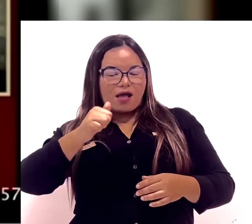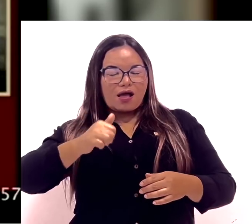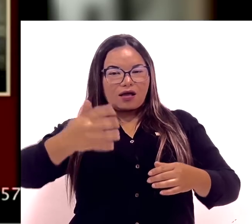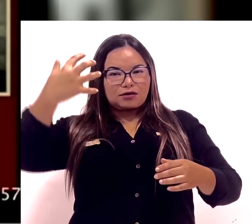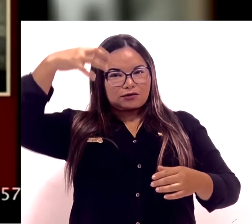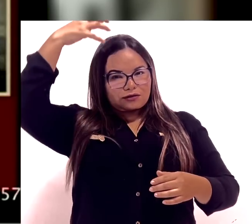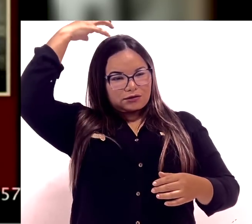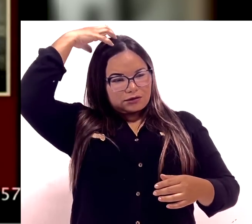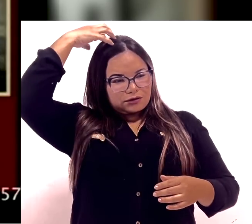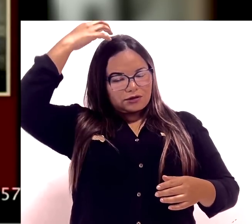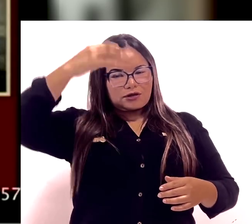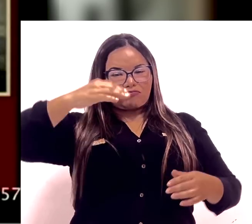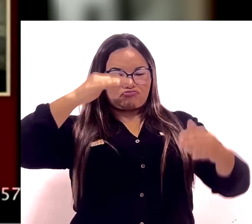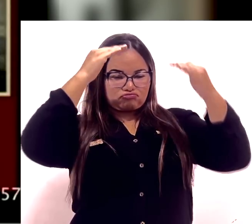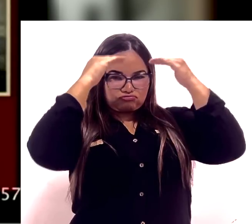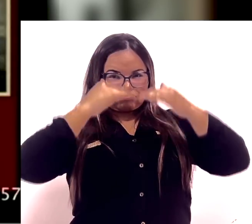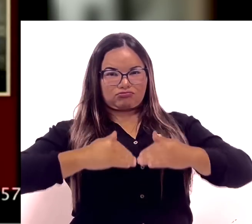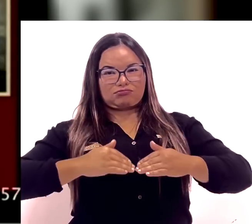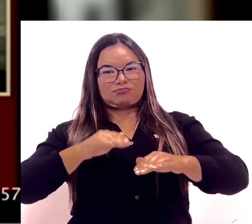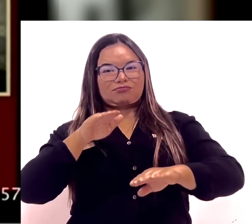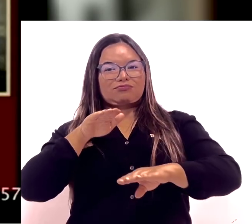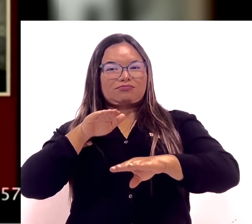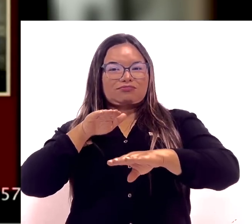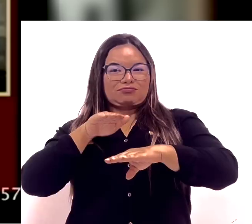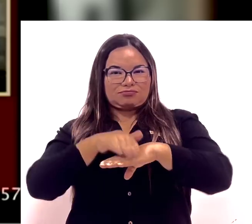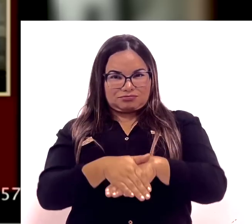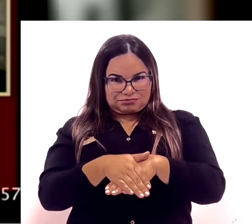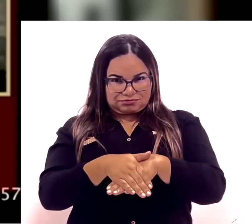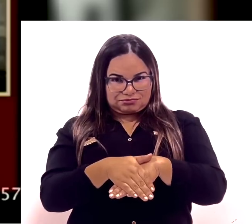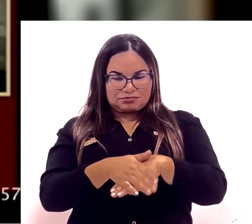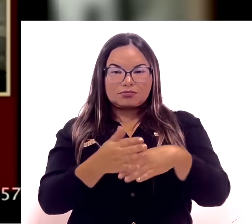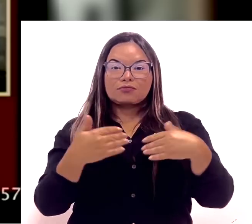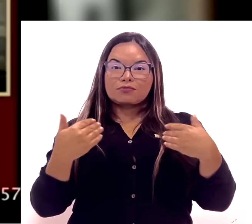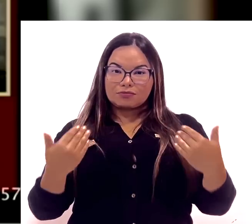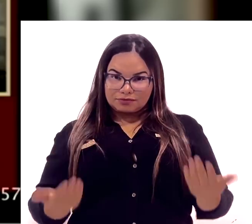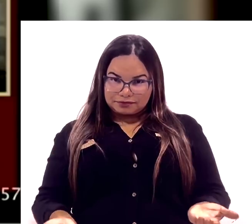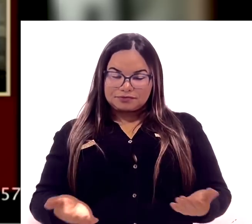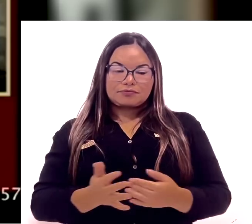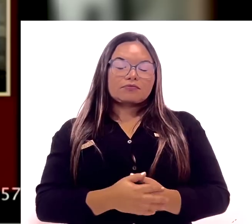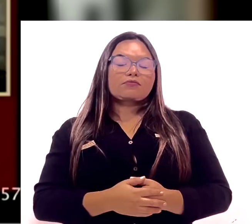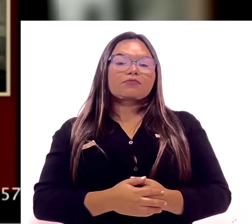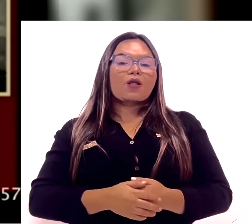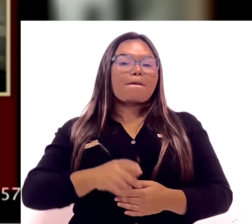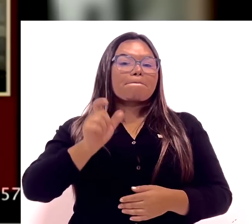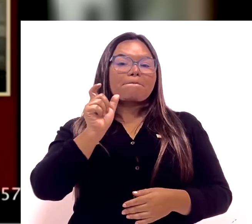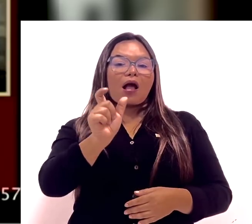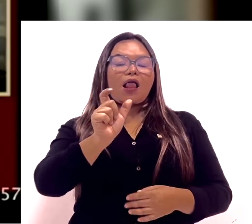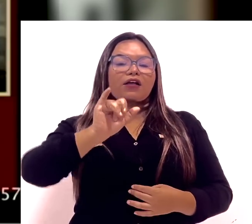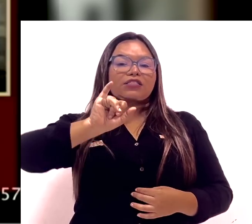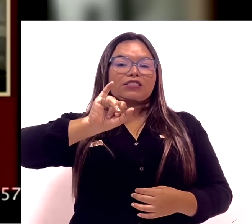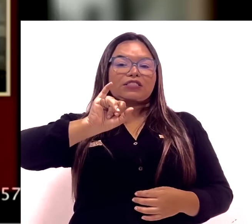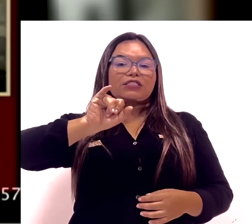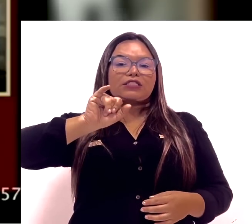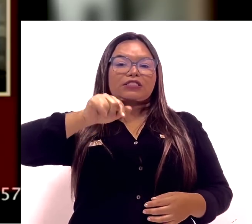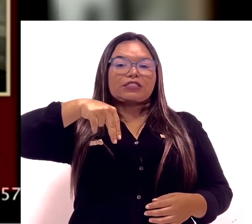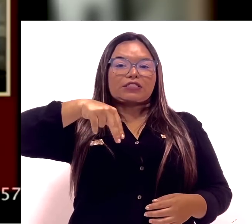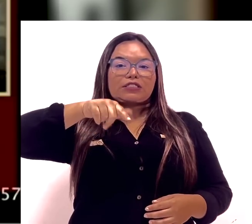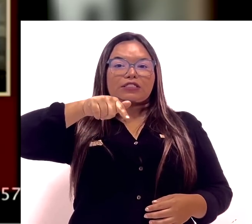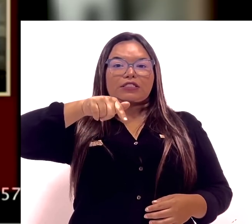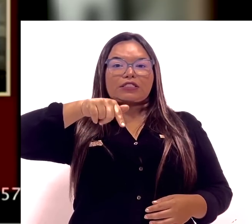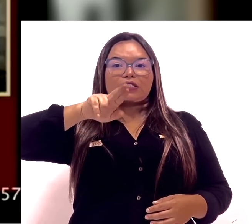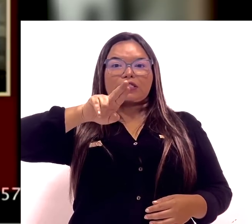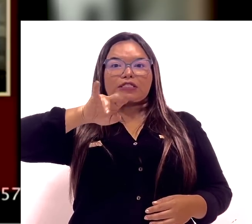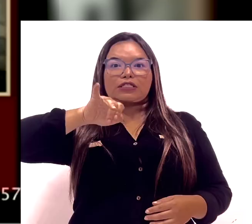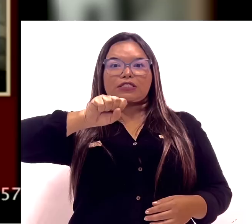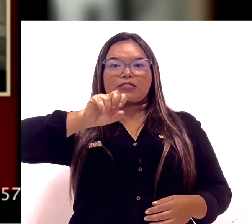a si mesma, através da história. A Inquisição, bem, a Inquisição nos diz que ela destruiu